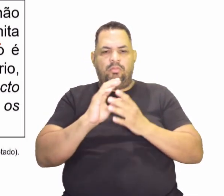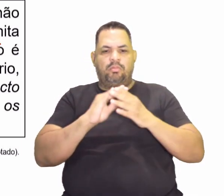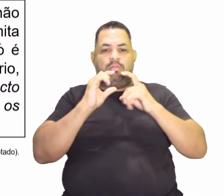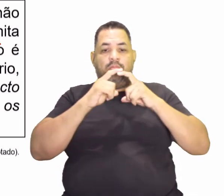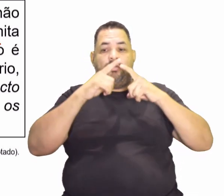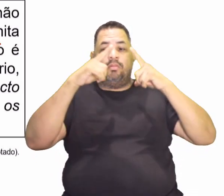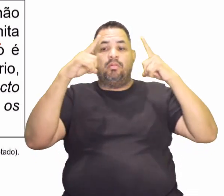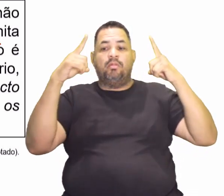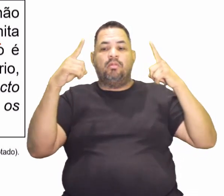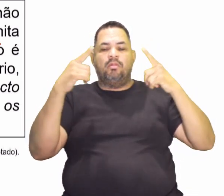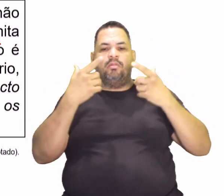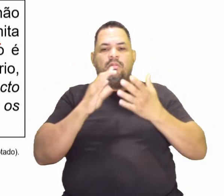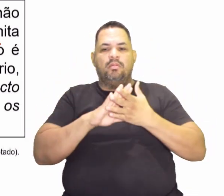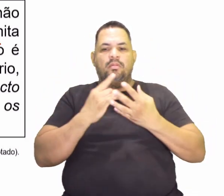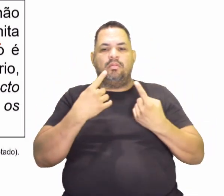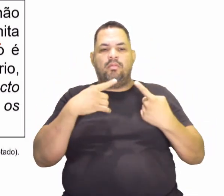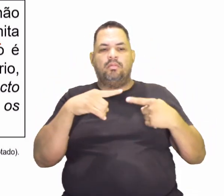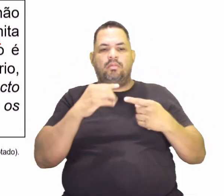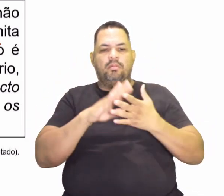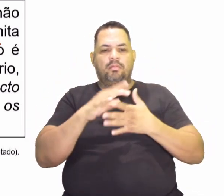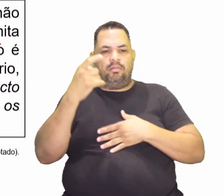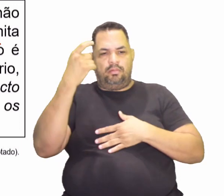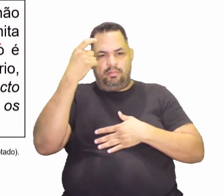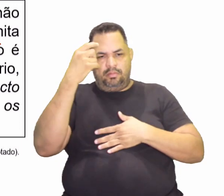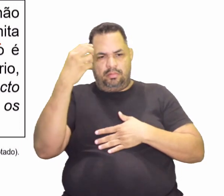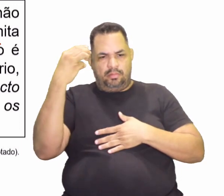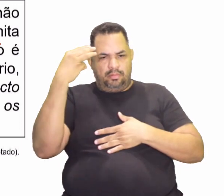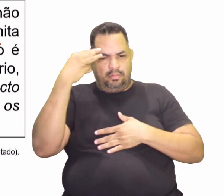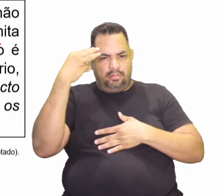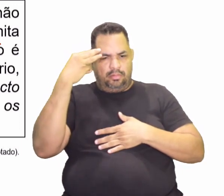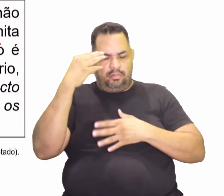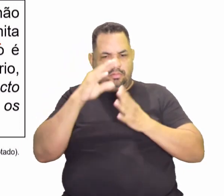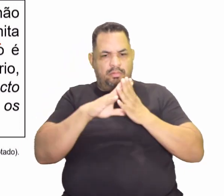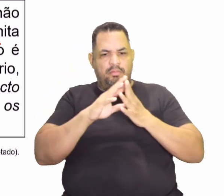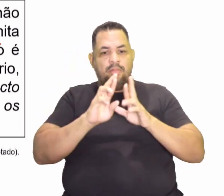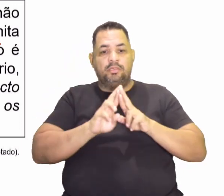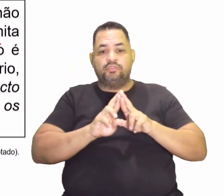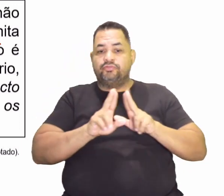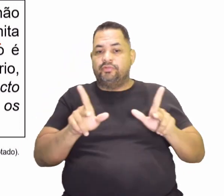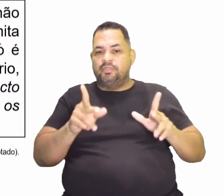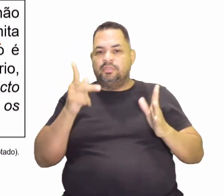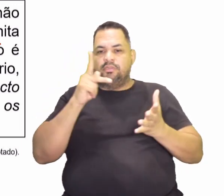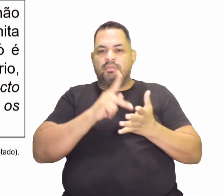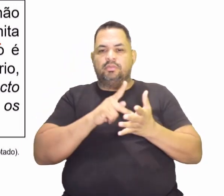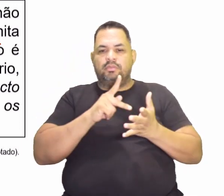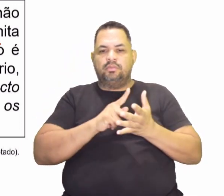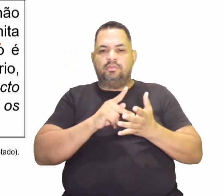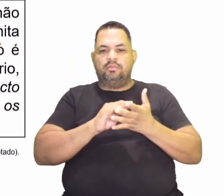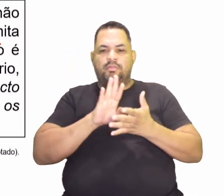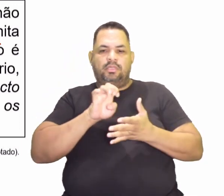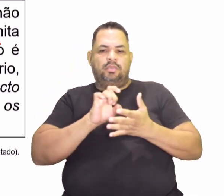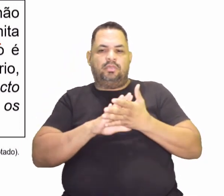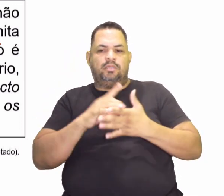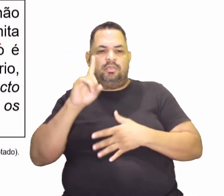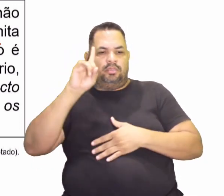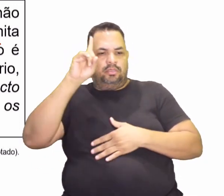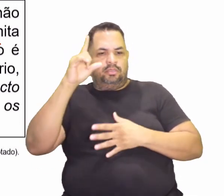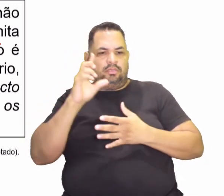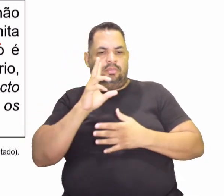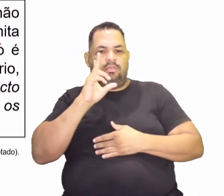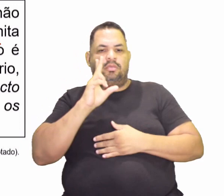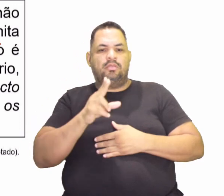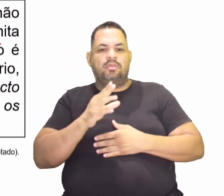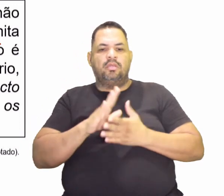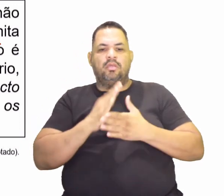né, o grande. Pelo contrário, a mente humana distorce a realidade. Tá aí, ó. Diz Bacon, o intelecto humano é semelhante a